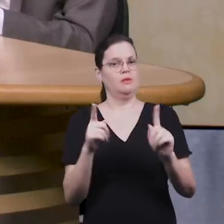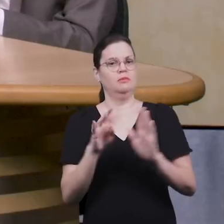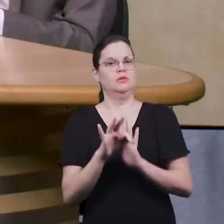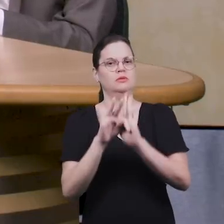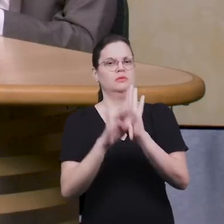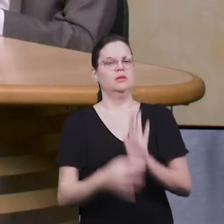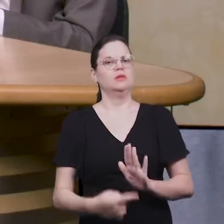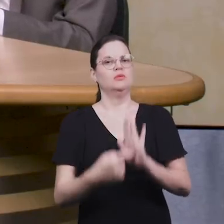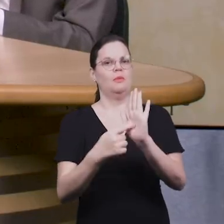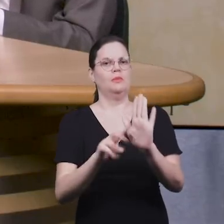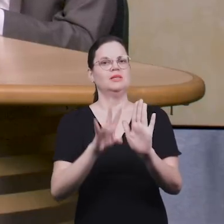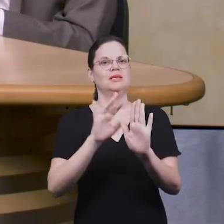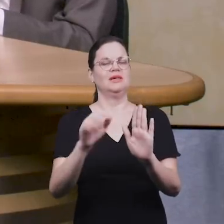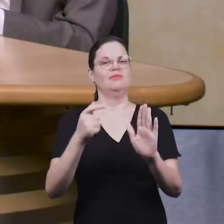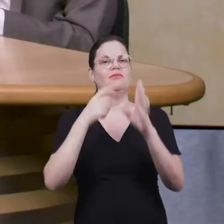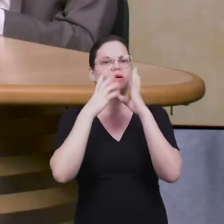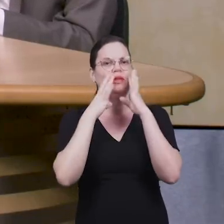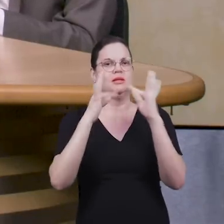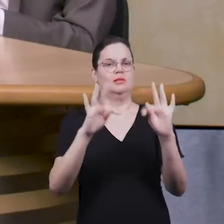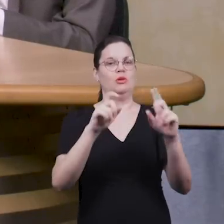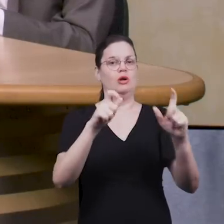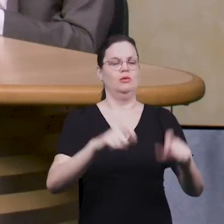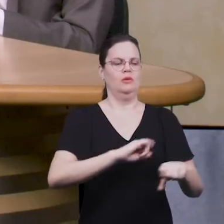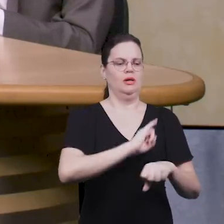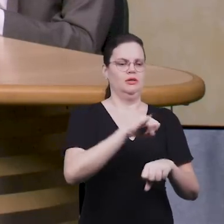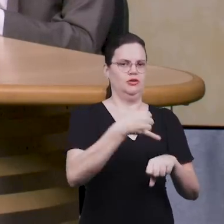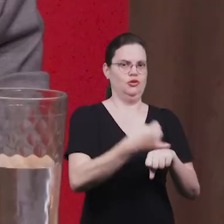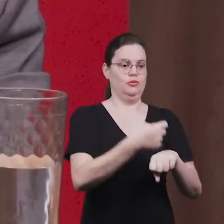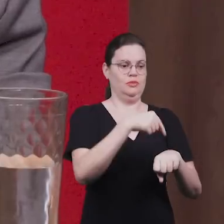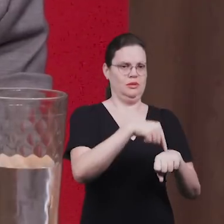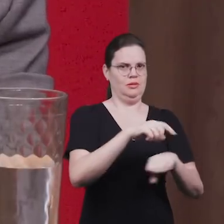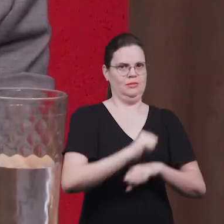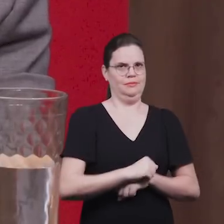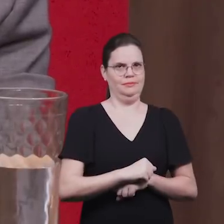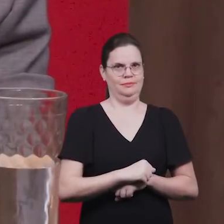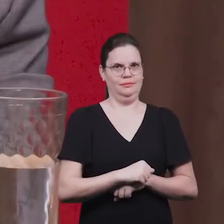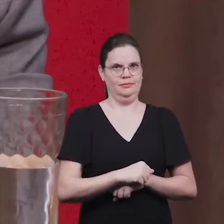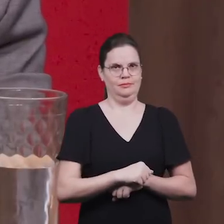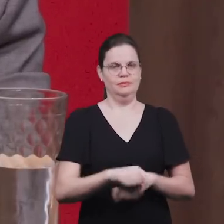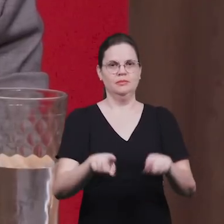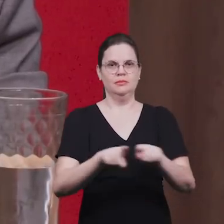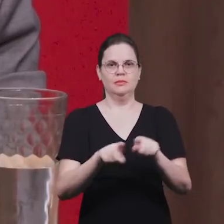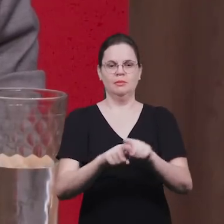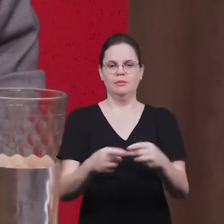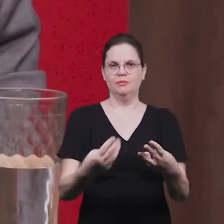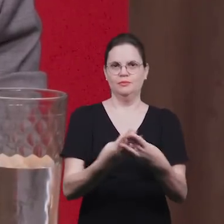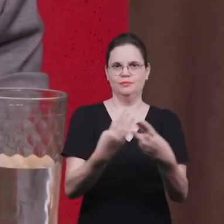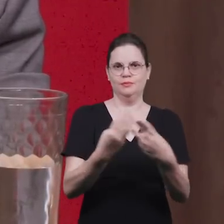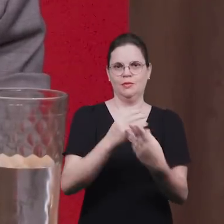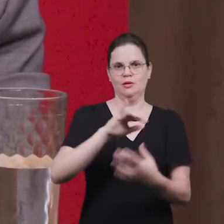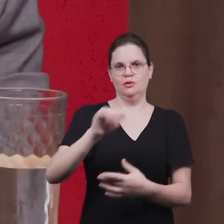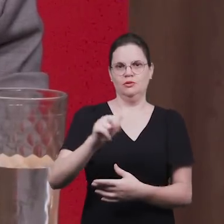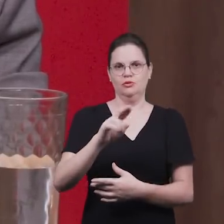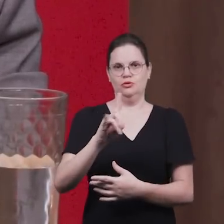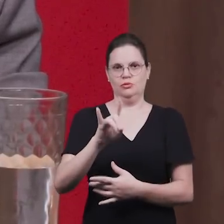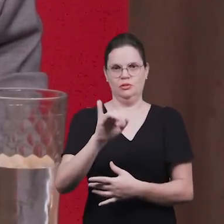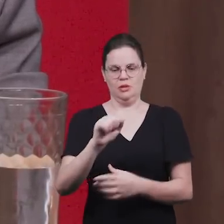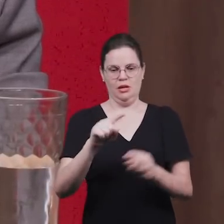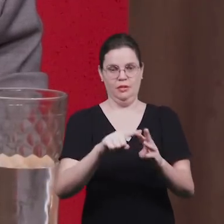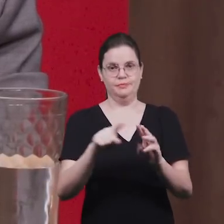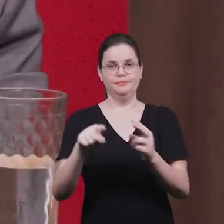ser-me-eis testemunhas em Jerusalém, na Judéia,